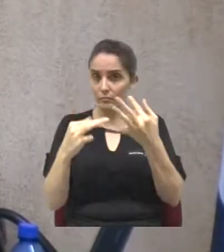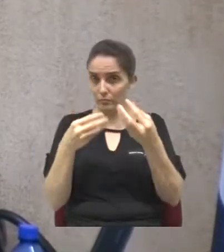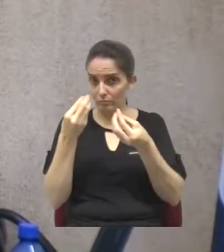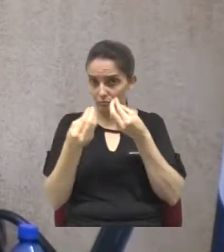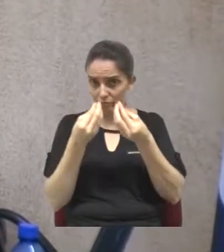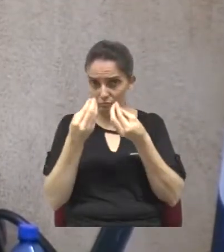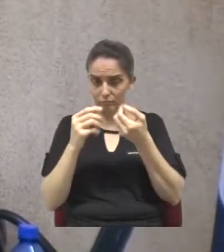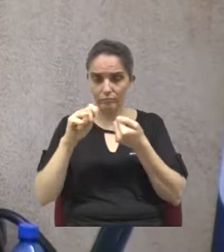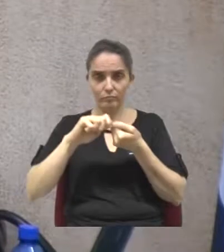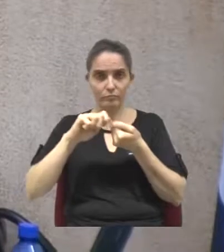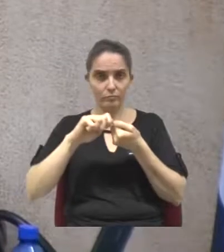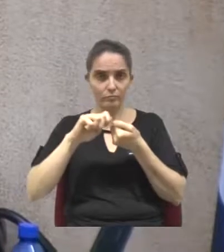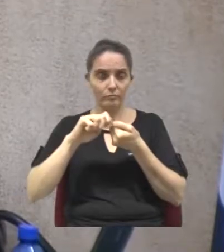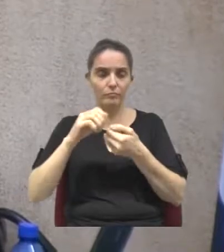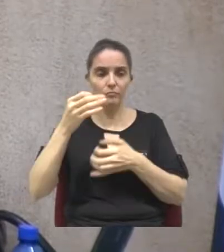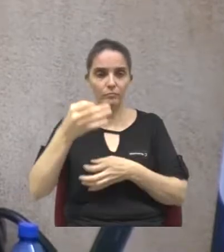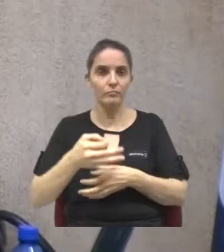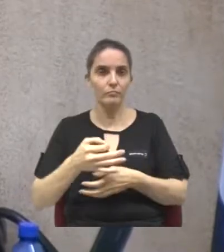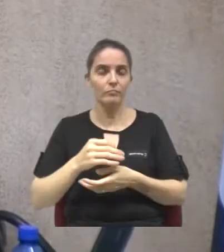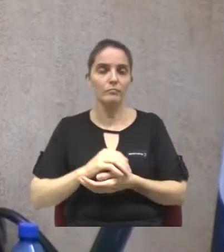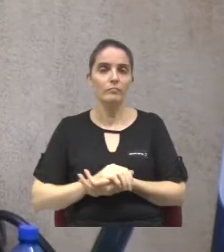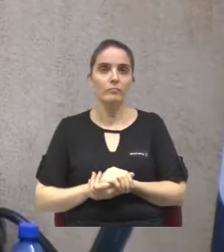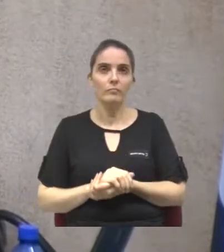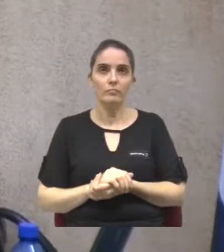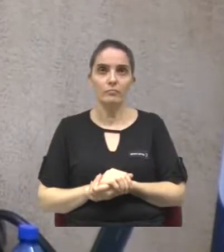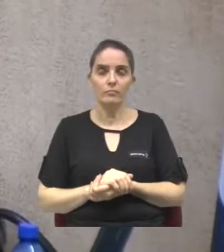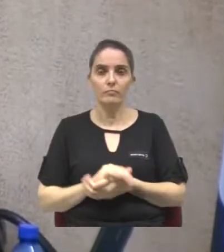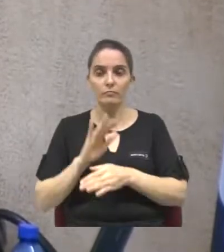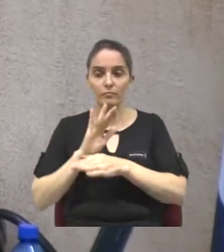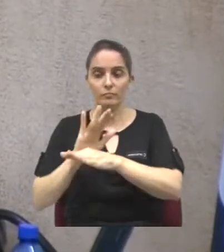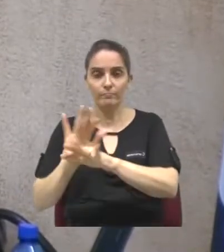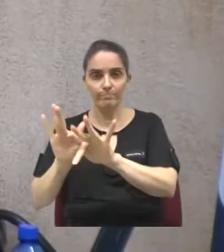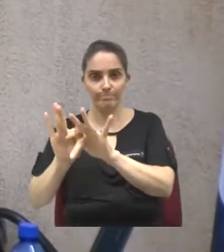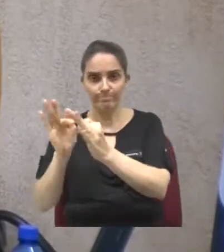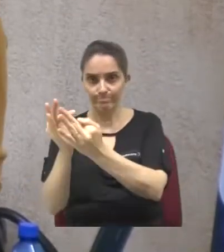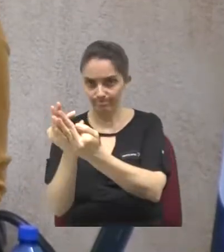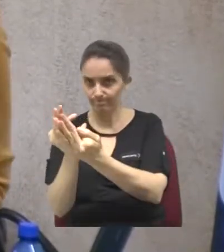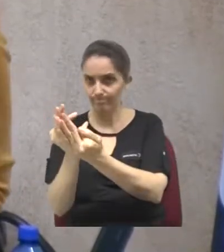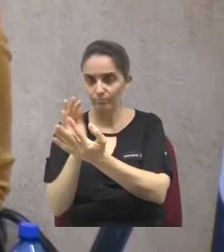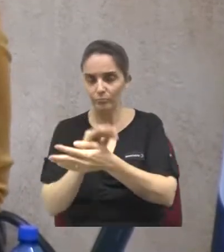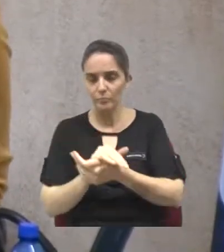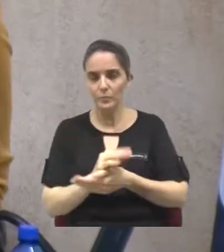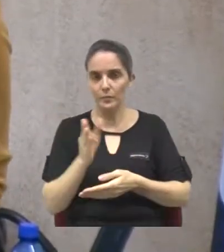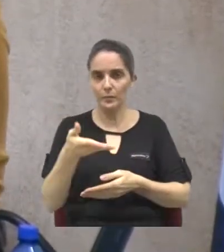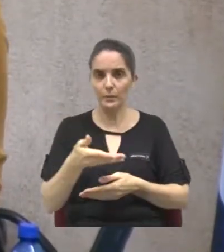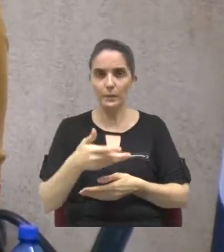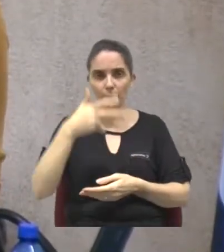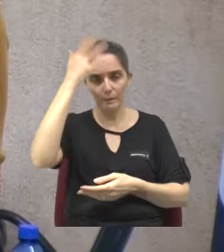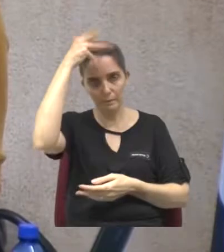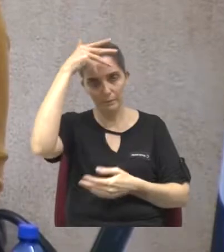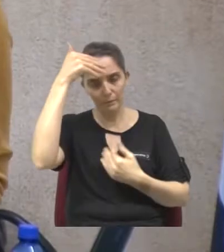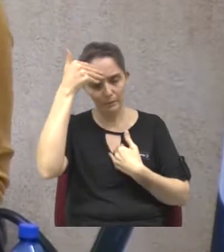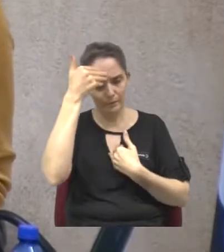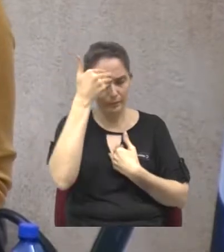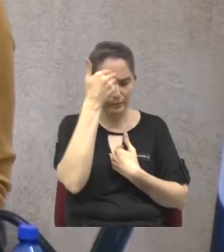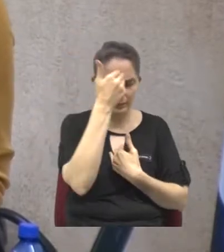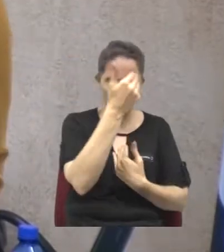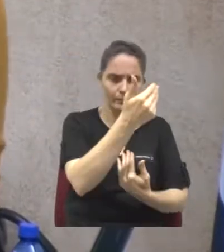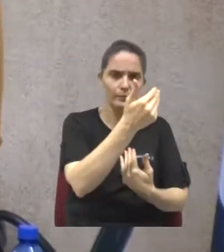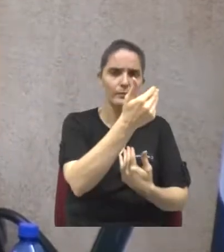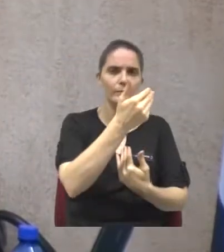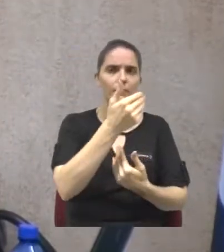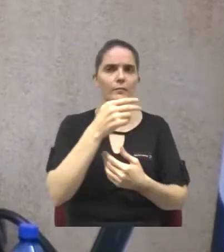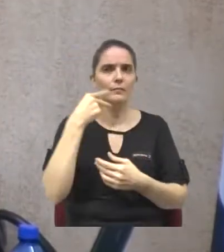as orientações necessárias para socorrer uma família. Então, aqui me levanto para agradecer,